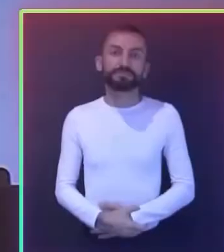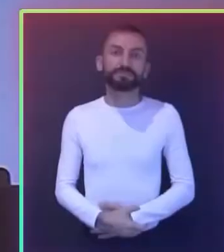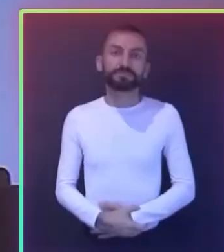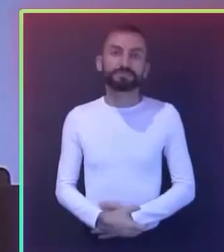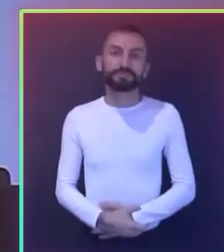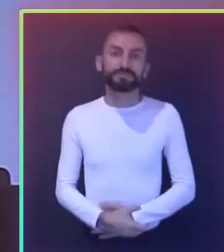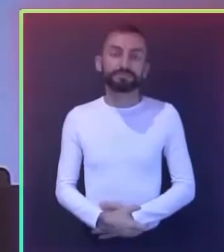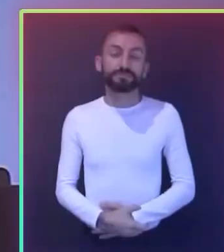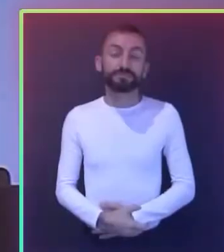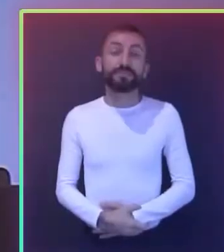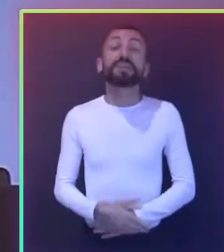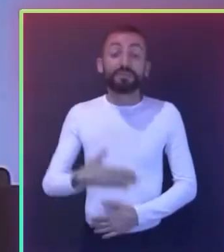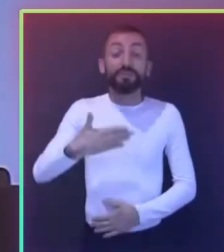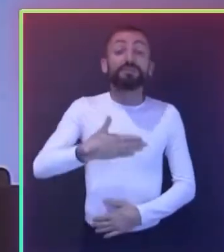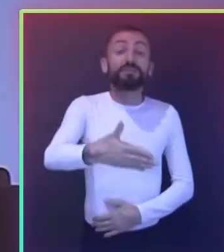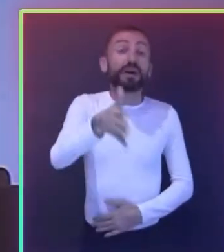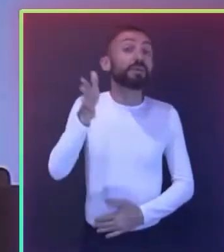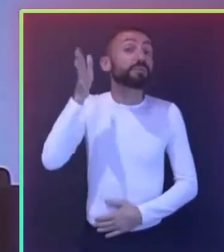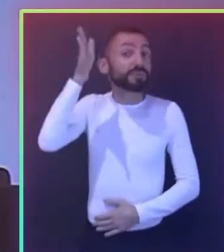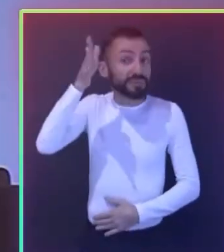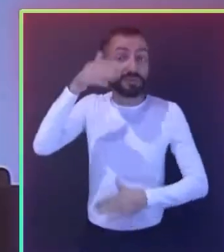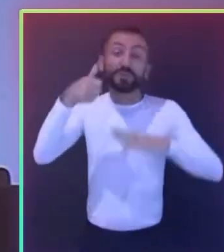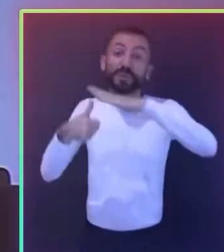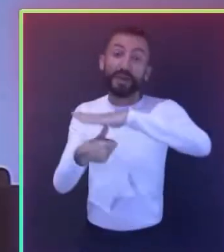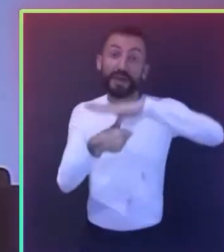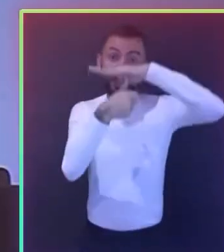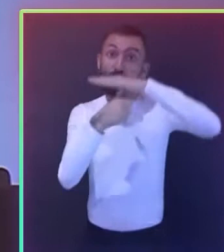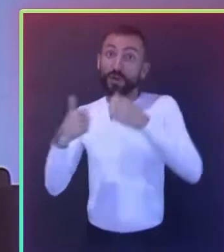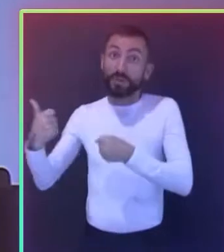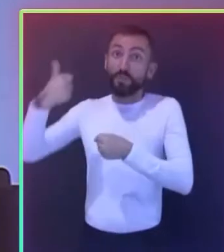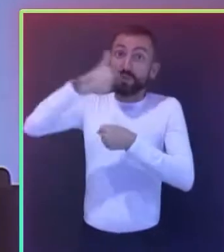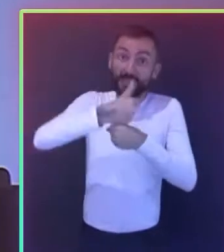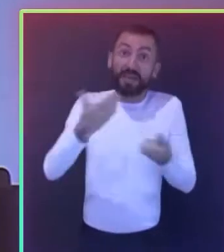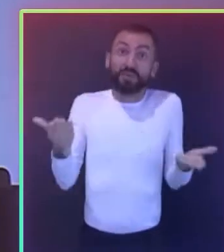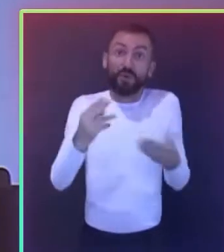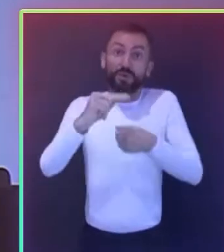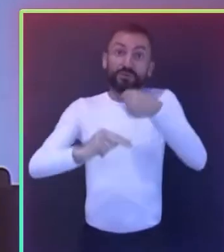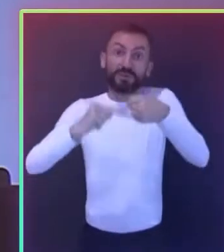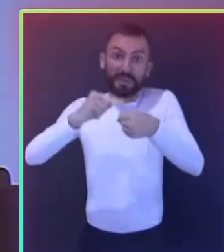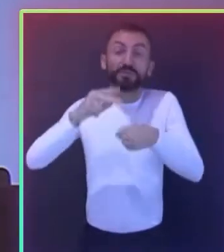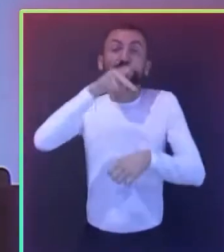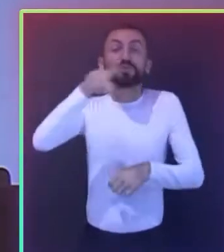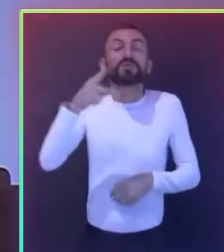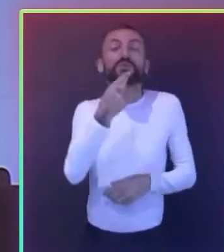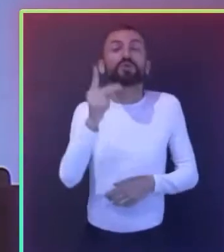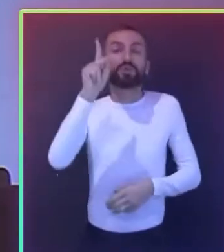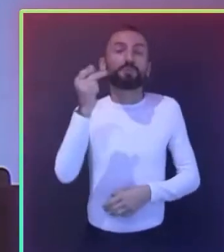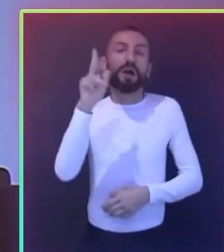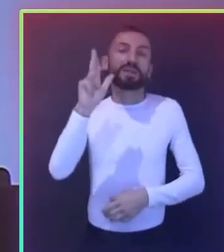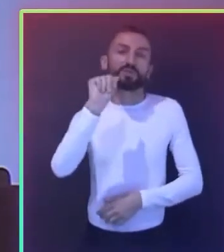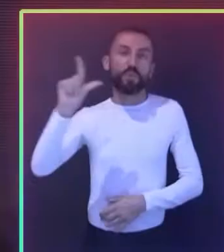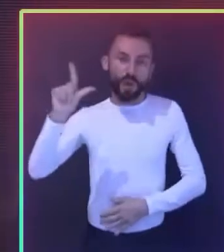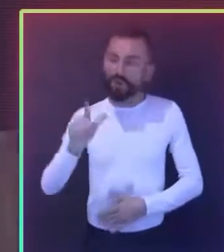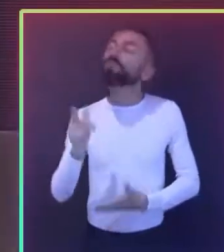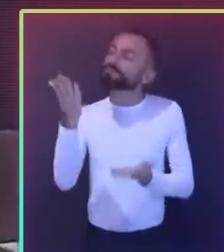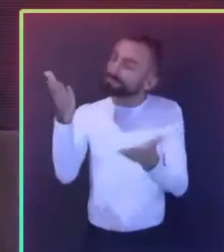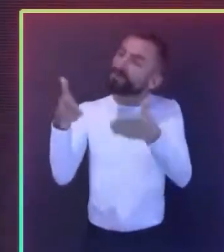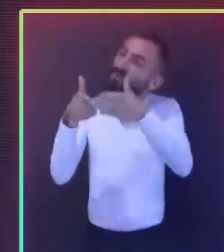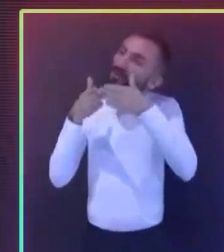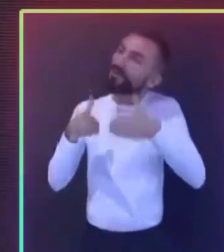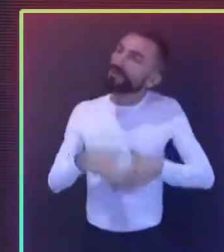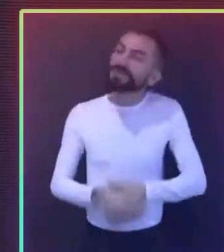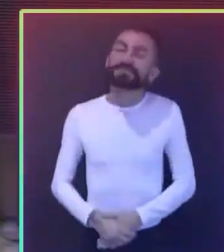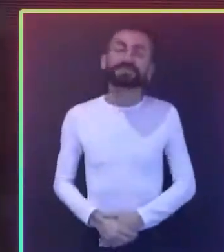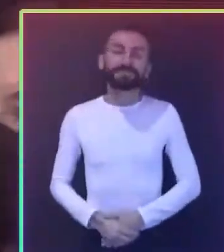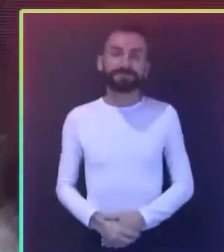e anunciamos neste momento pronunciamento do reitor empossado da Unesp Professor Doutor Pascoal Barrett por favor